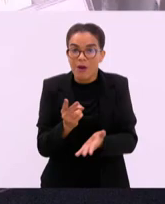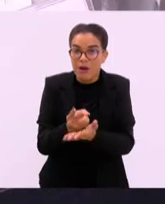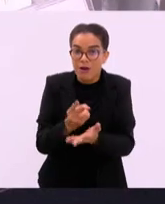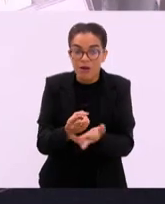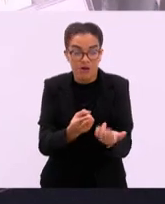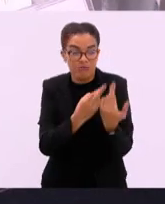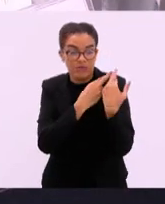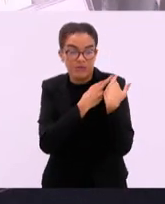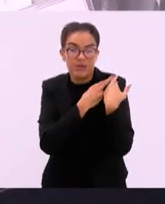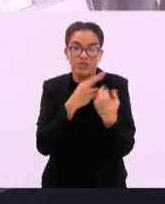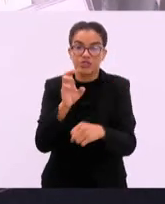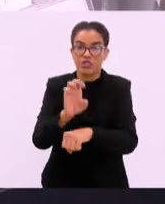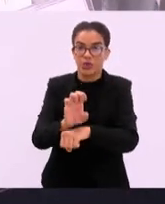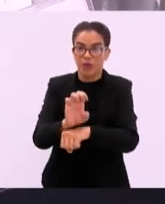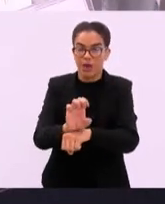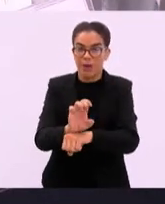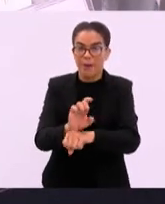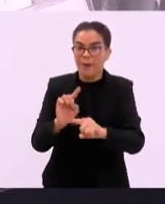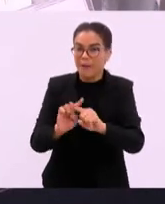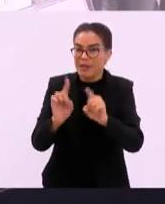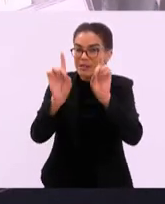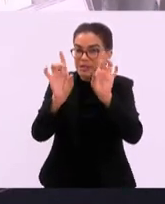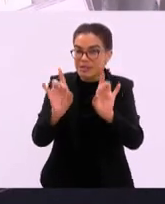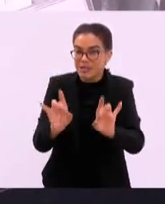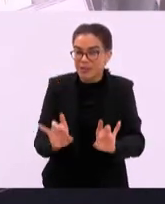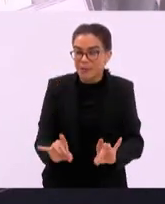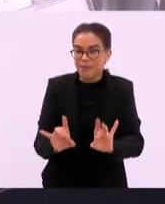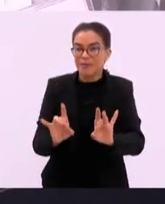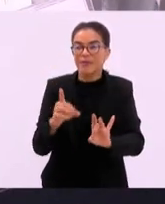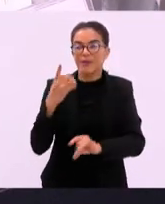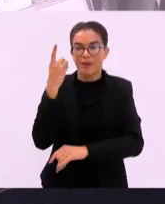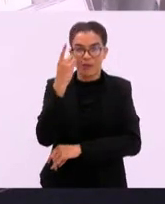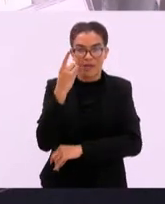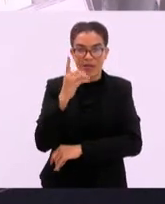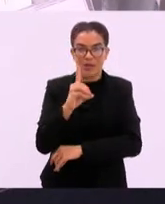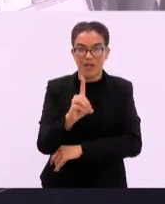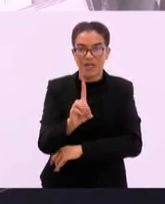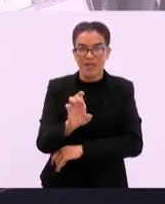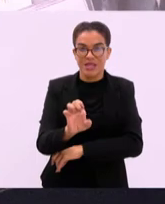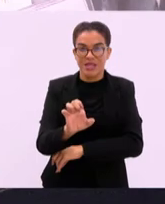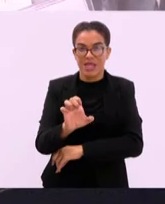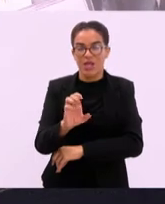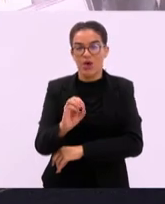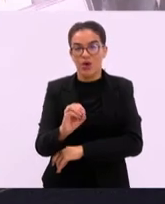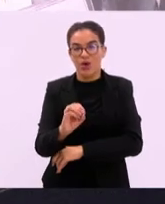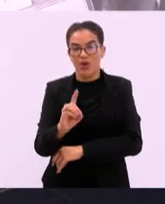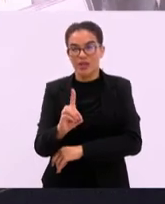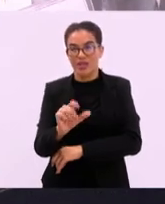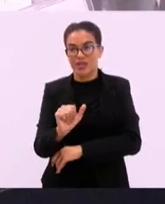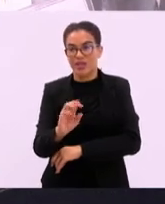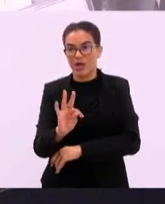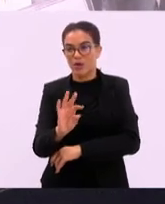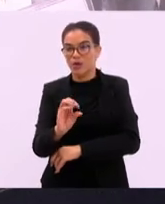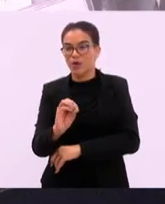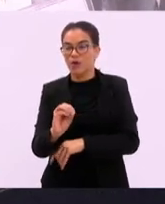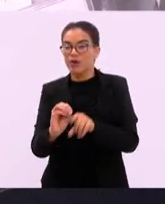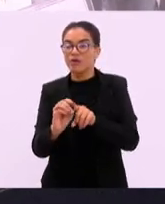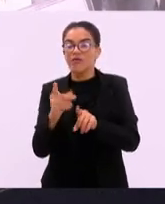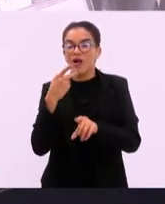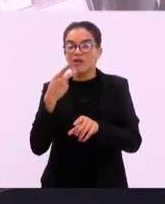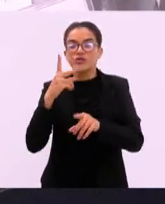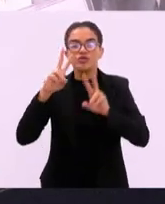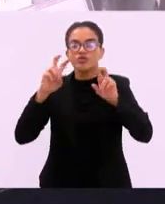competência estadual. E, no caso em especial, o doutor Deodato, autor do projeto, ele faz uma alusão àquela